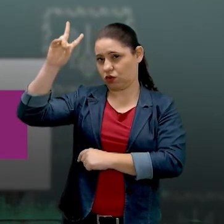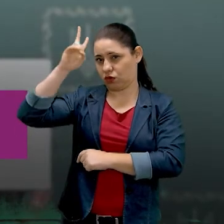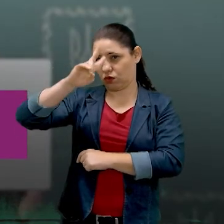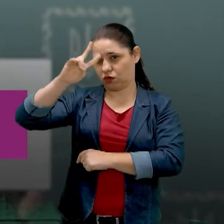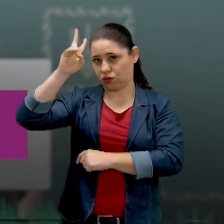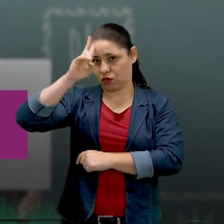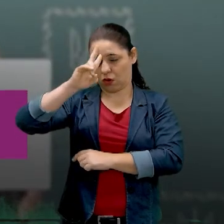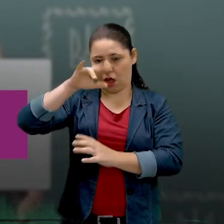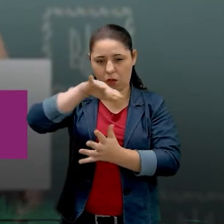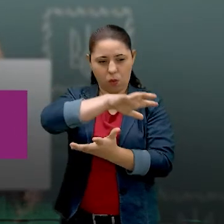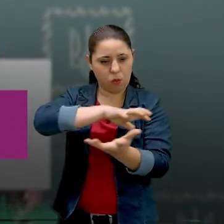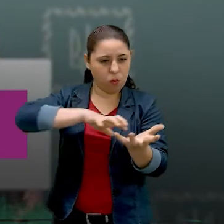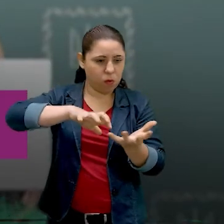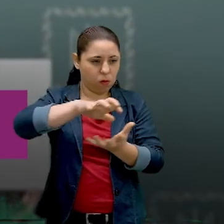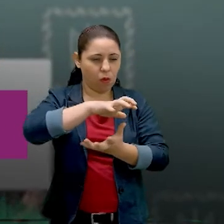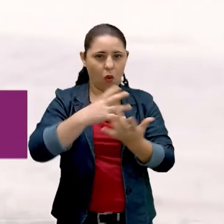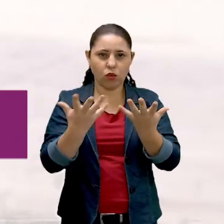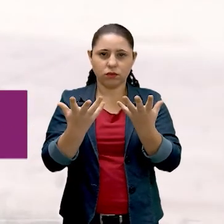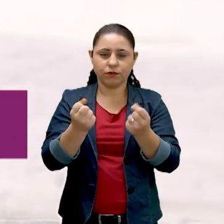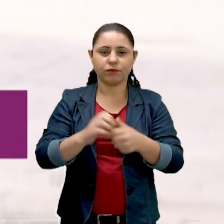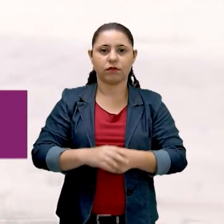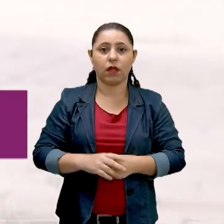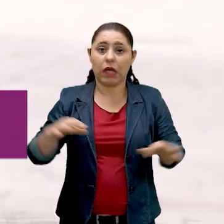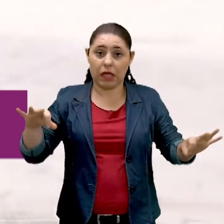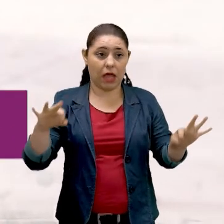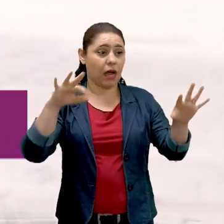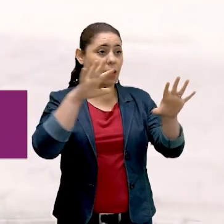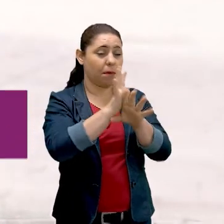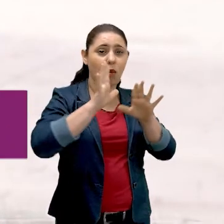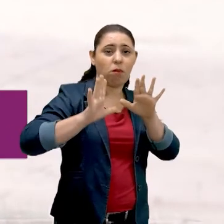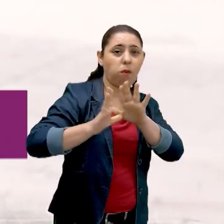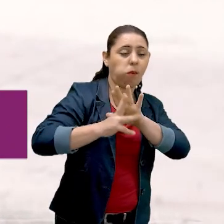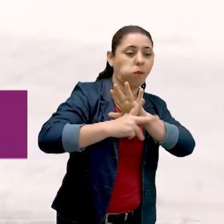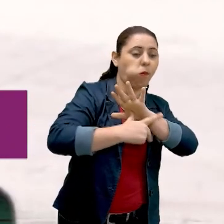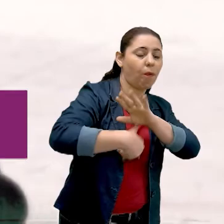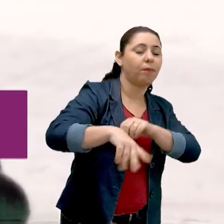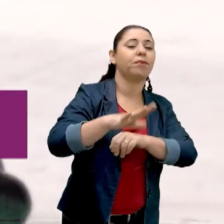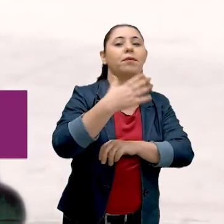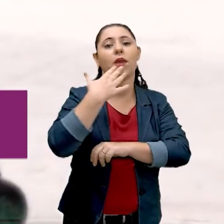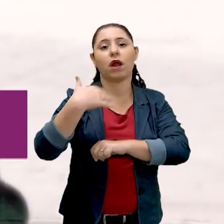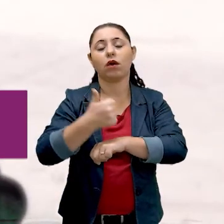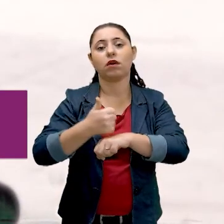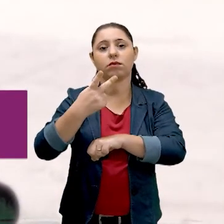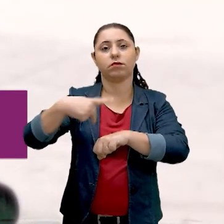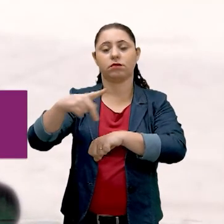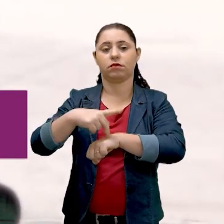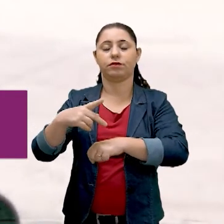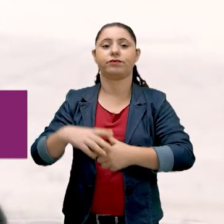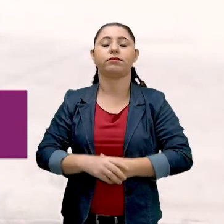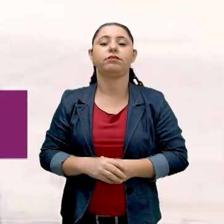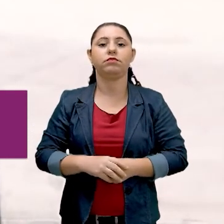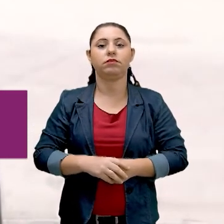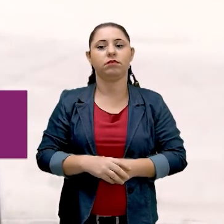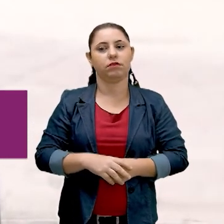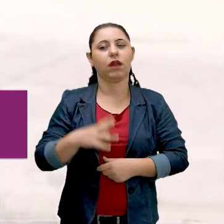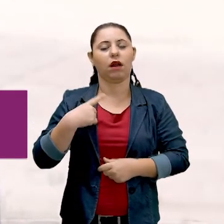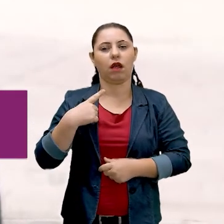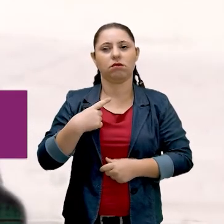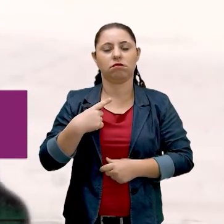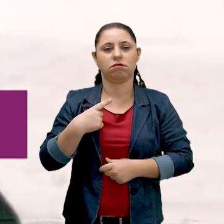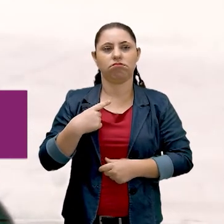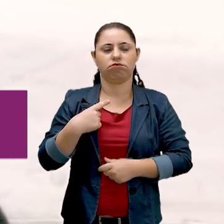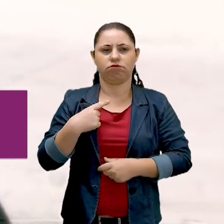de história e um professor revolucionário, que iria acabar com a corrupção, iria melhorar o país. Ele pegou esse